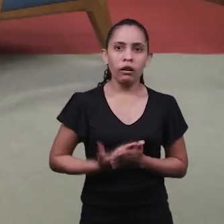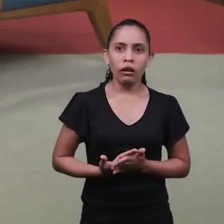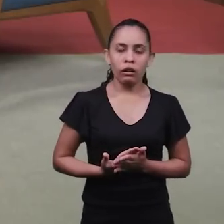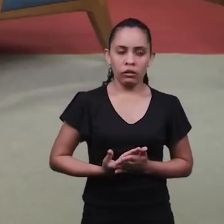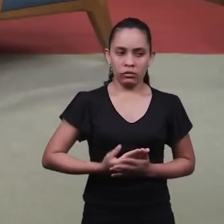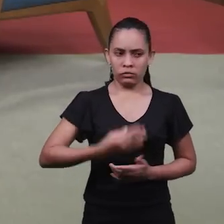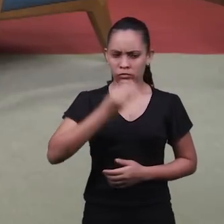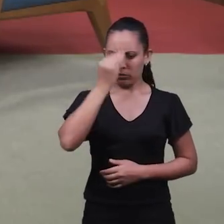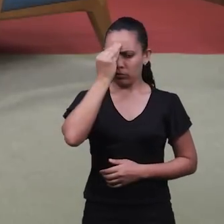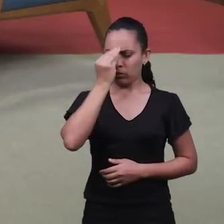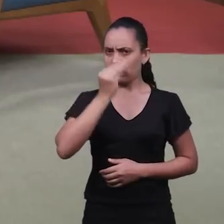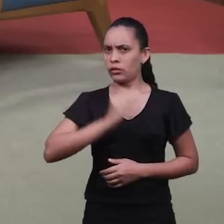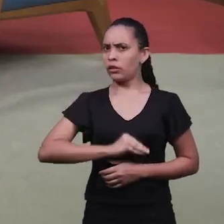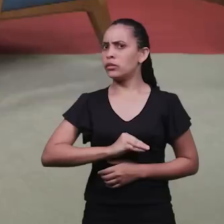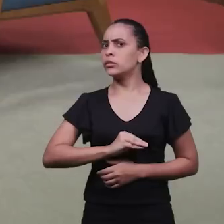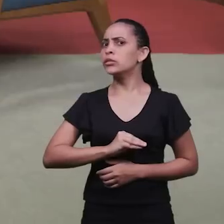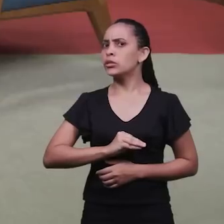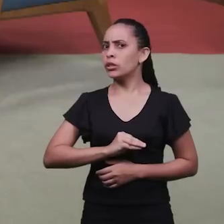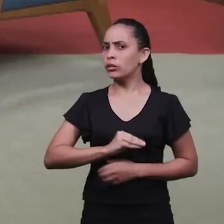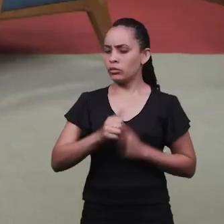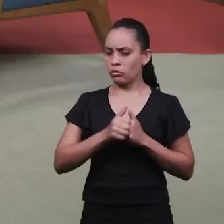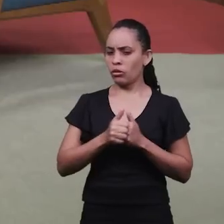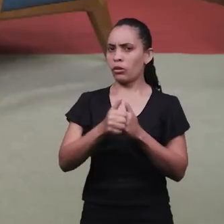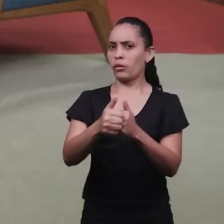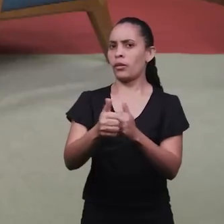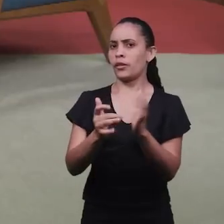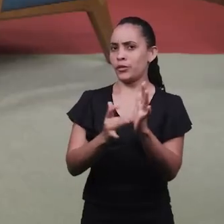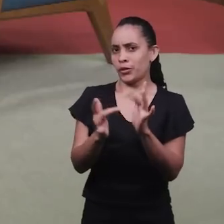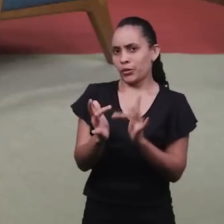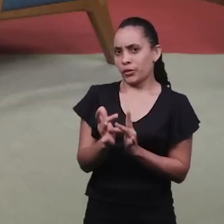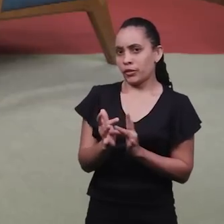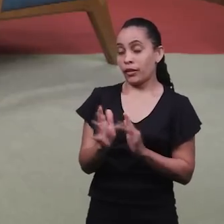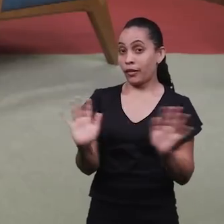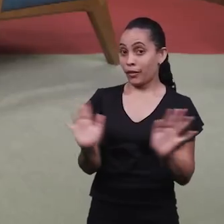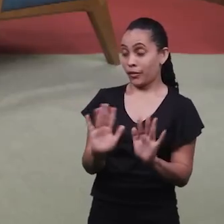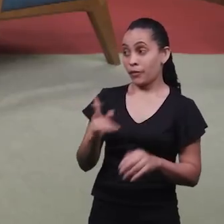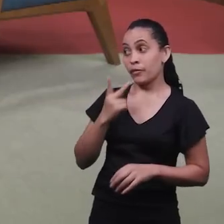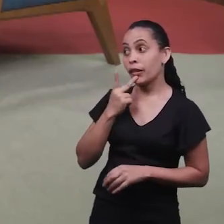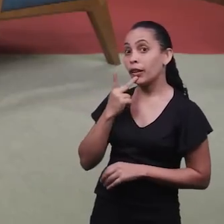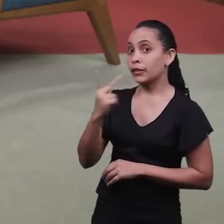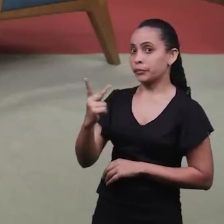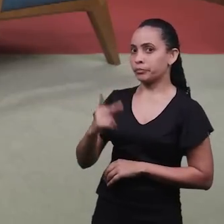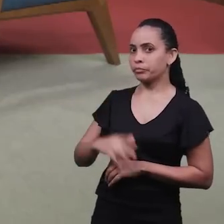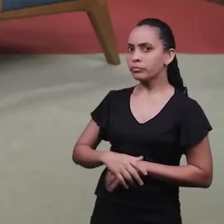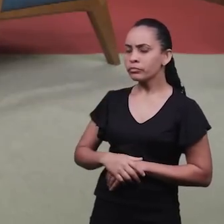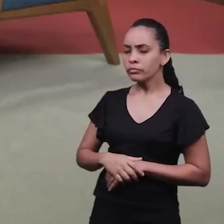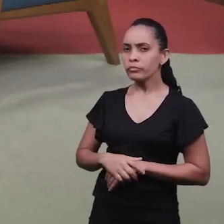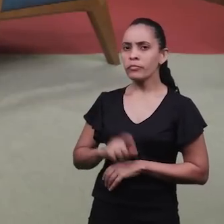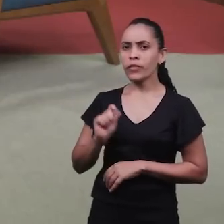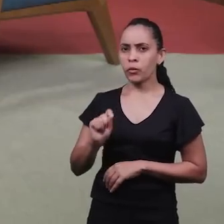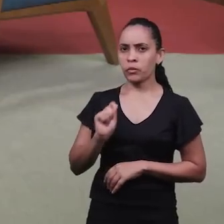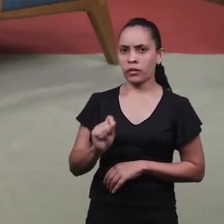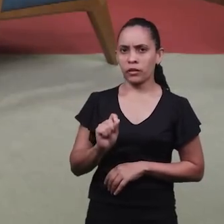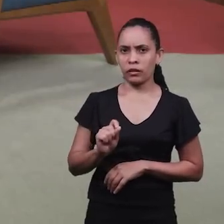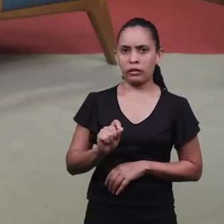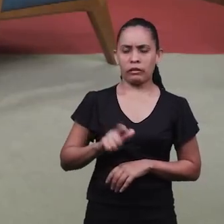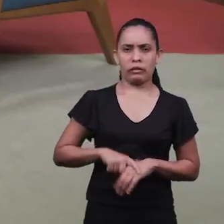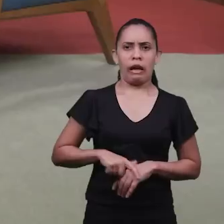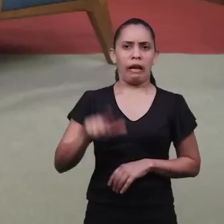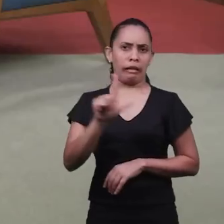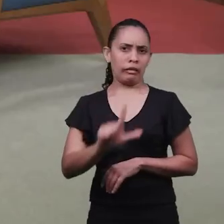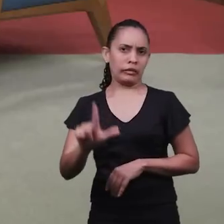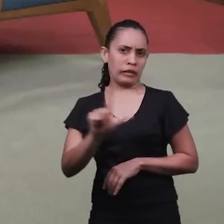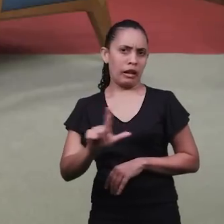até desistiram de acompanhar o Senhor. Porque aí o Senhor, o Senhor Jesus não está falando de algo